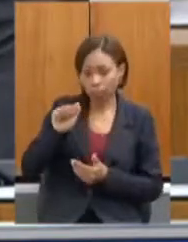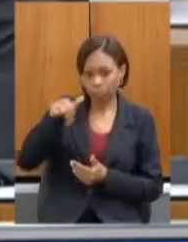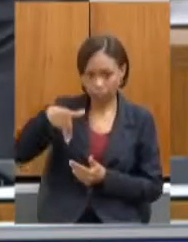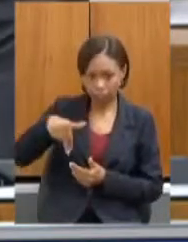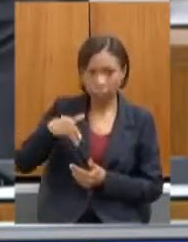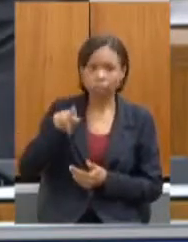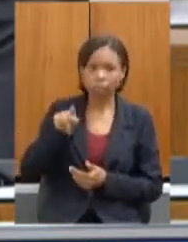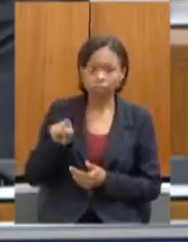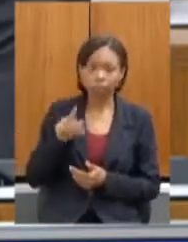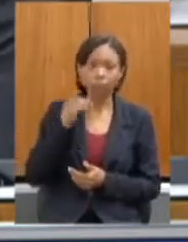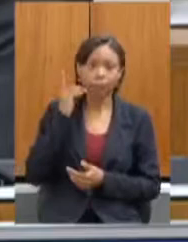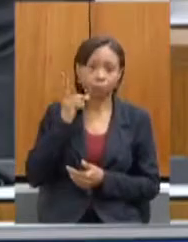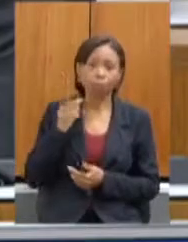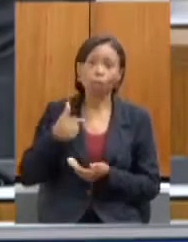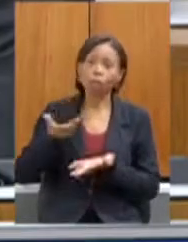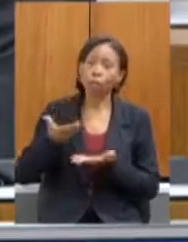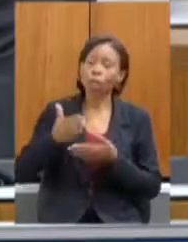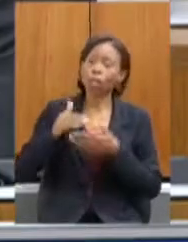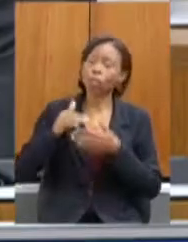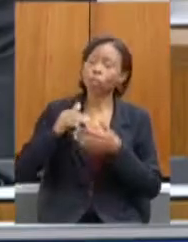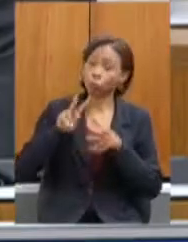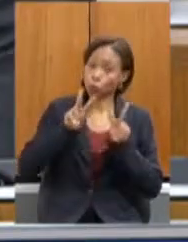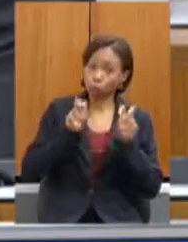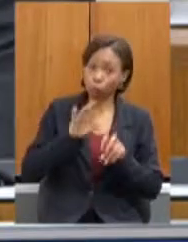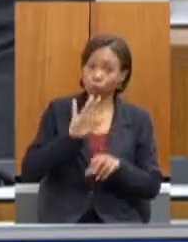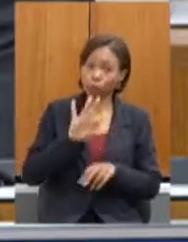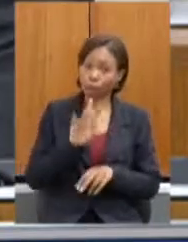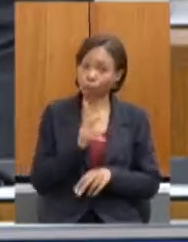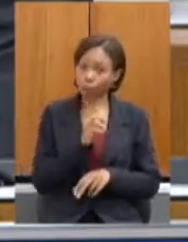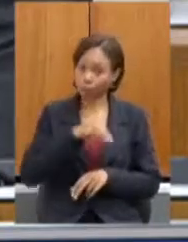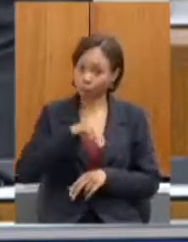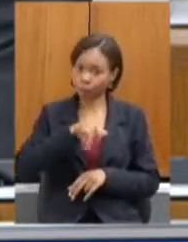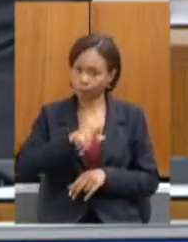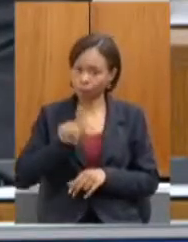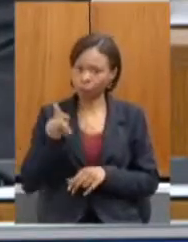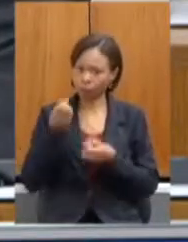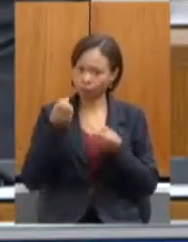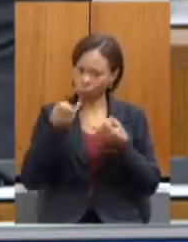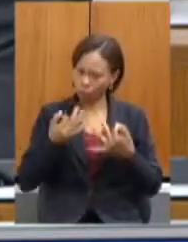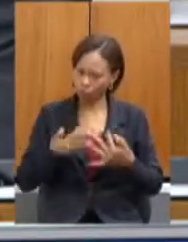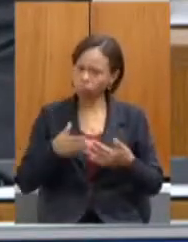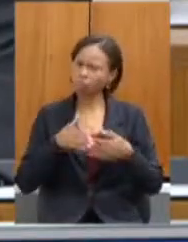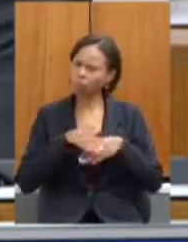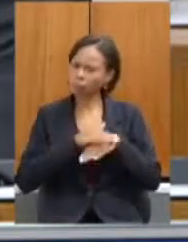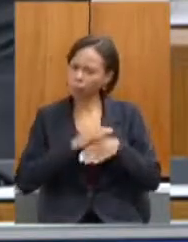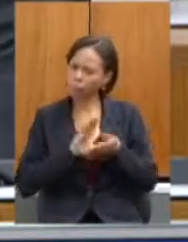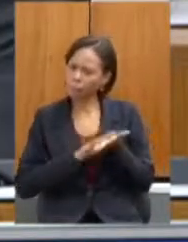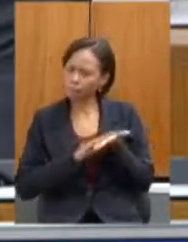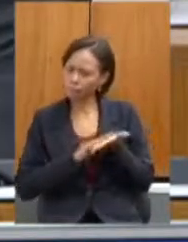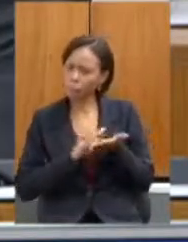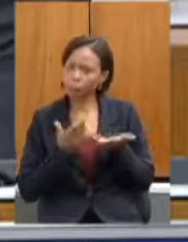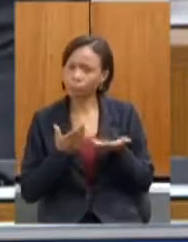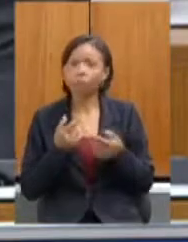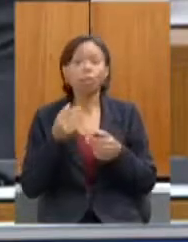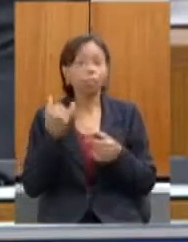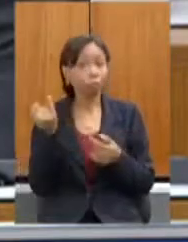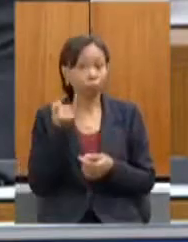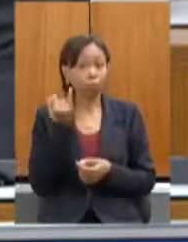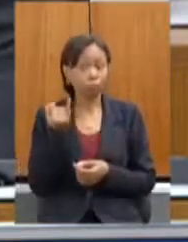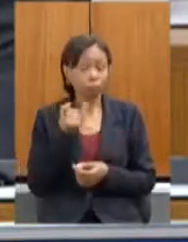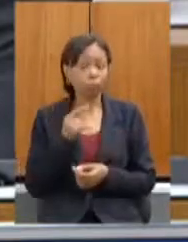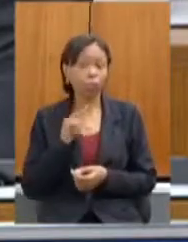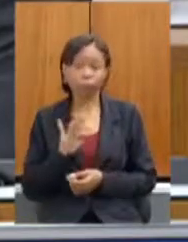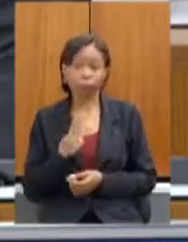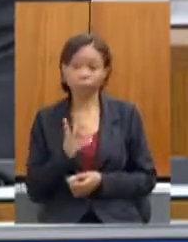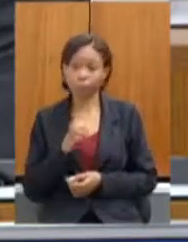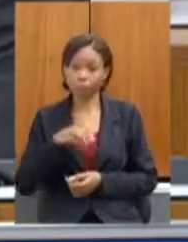Freire por conta da dos elogios da fhemig eu acho que a fhemig teve um papel muito importante com a sua reestruturação que